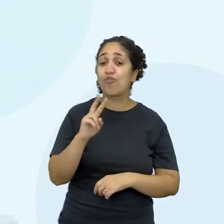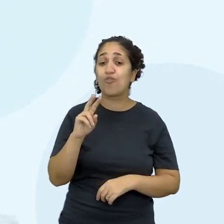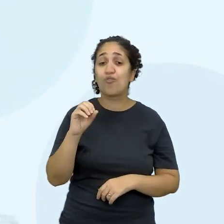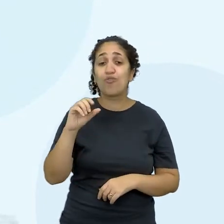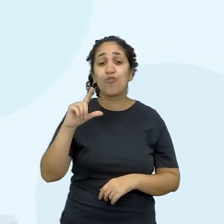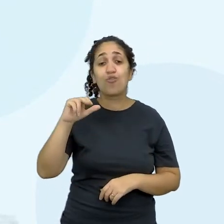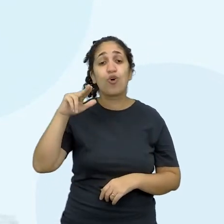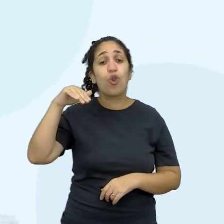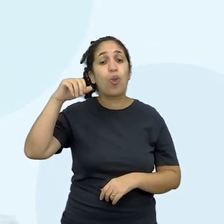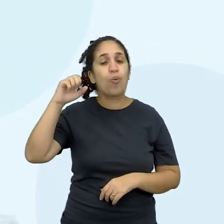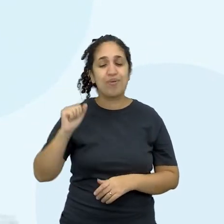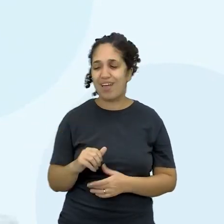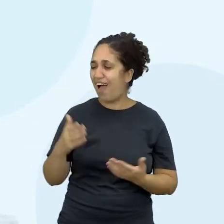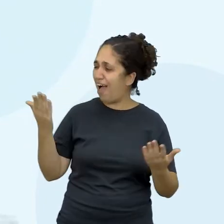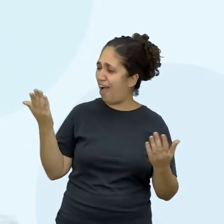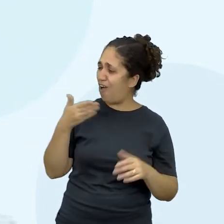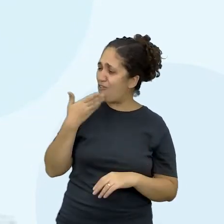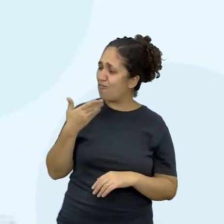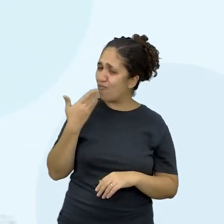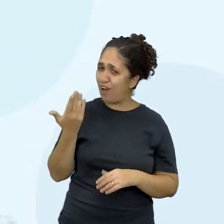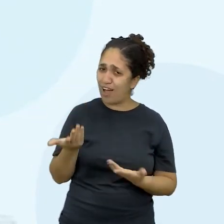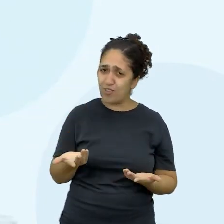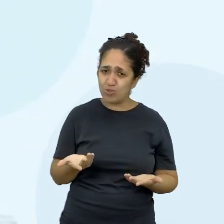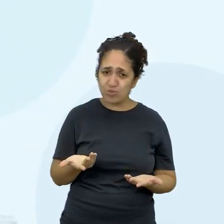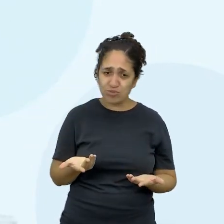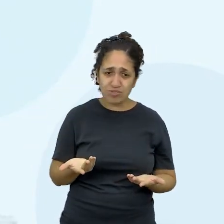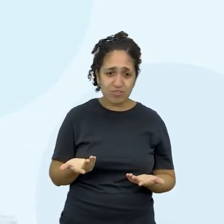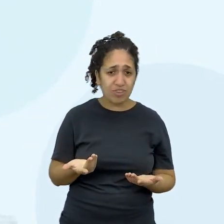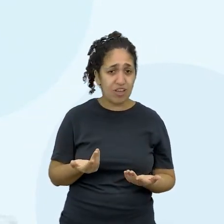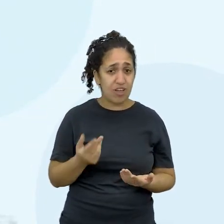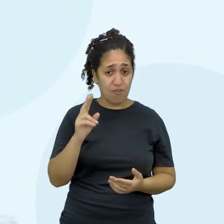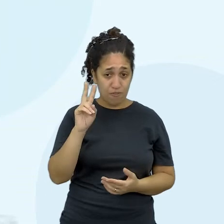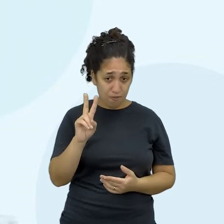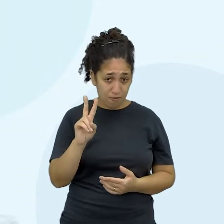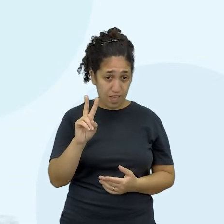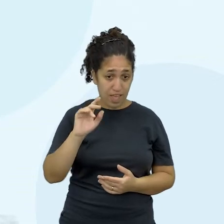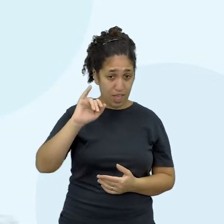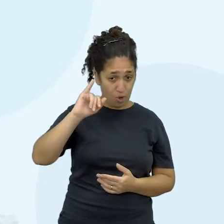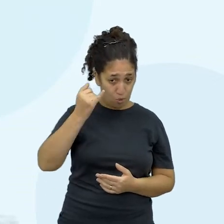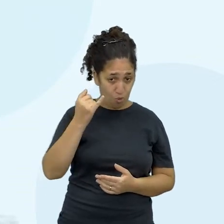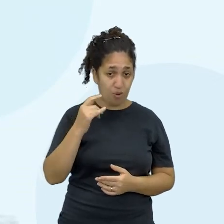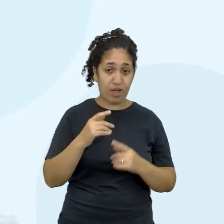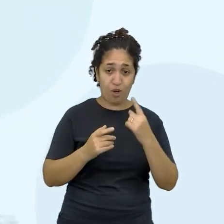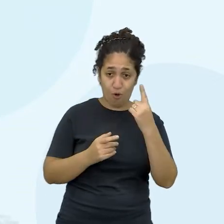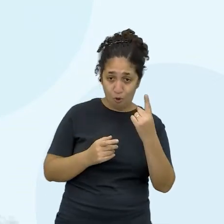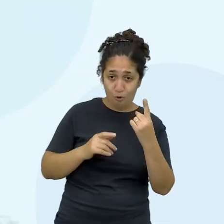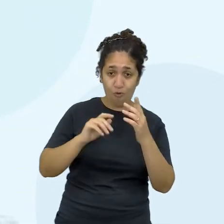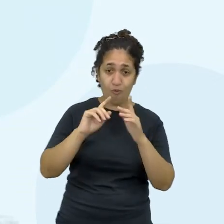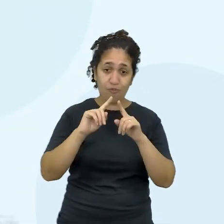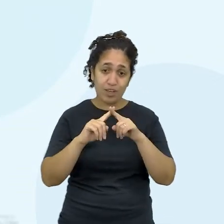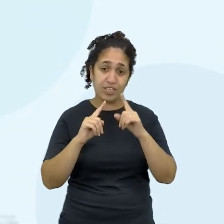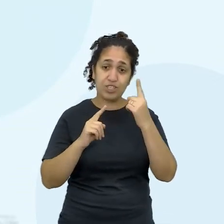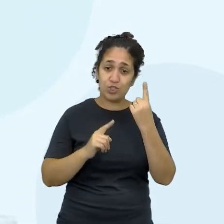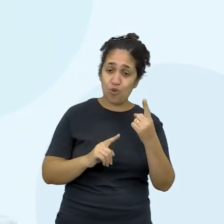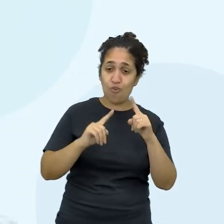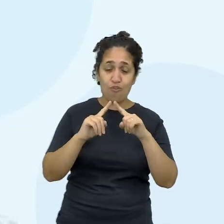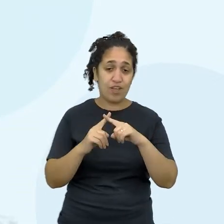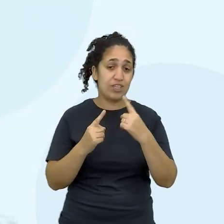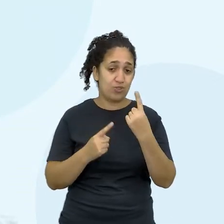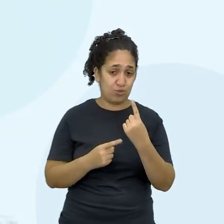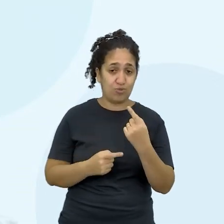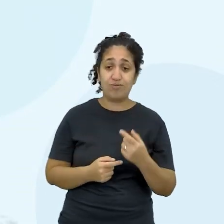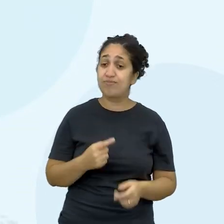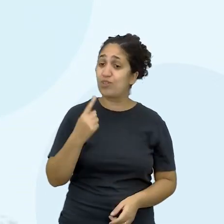Ah, Magno, mas aí ficou fácil. O volume velhinha aí vai ser 1 vezes 1 vezes 1, que dá